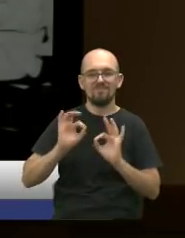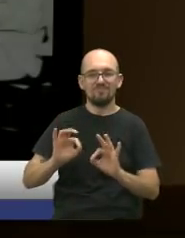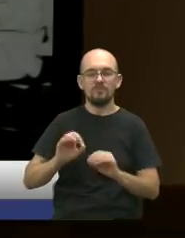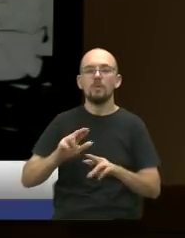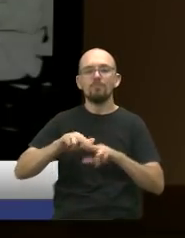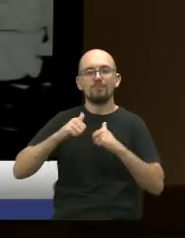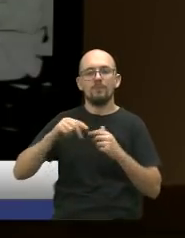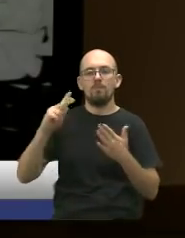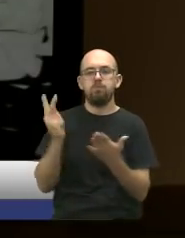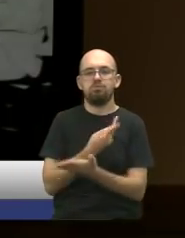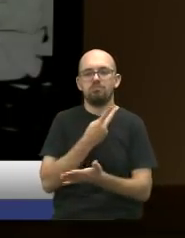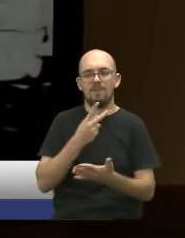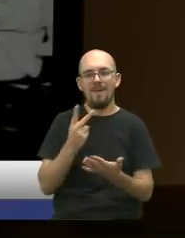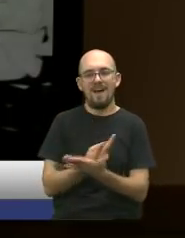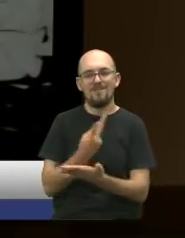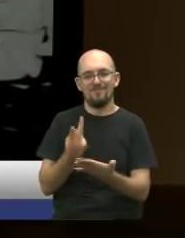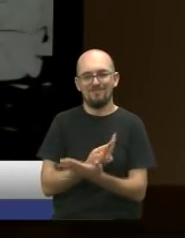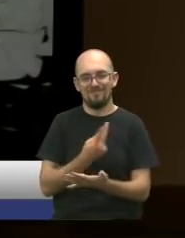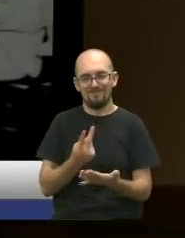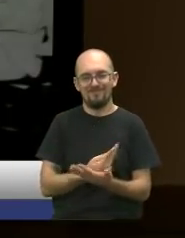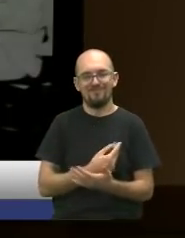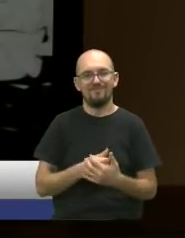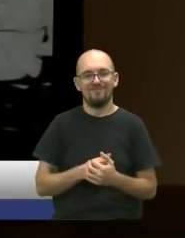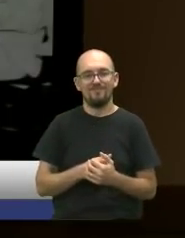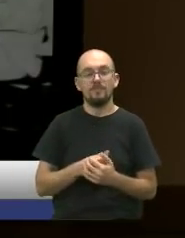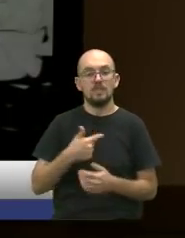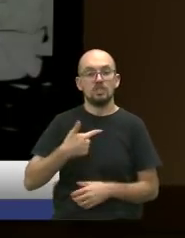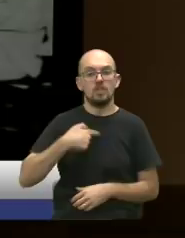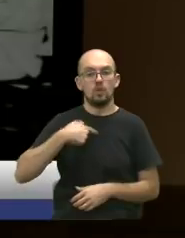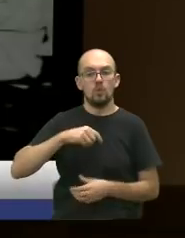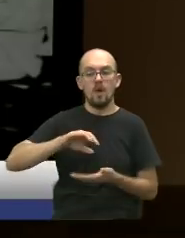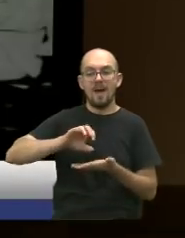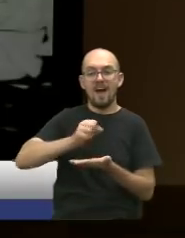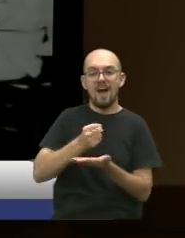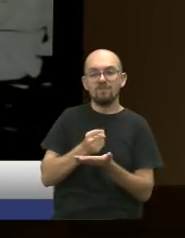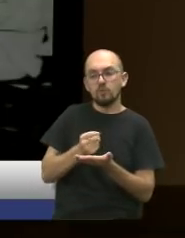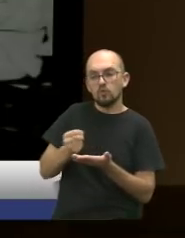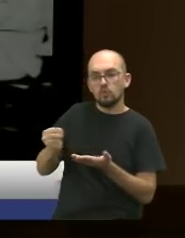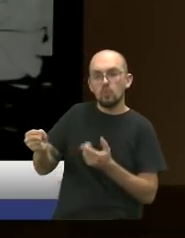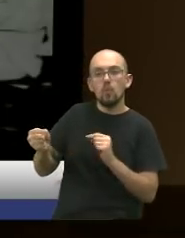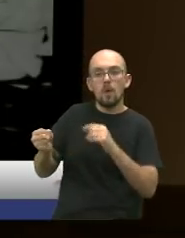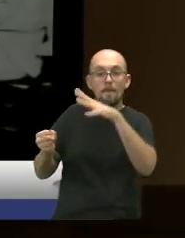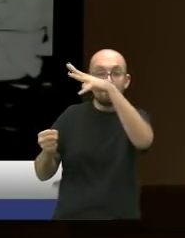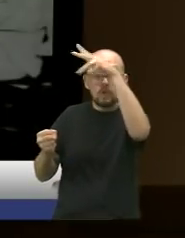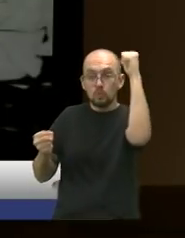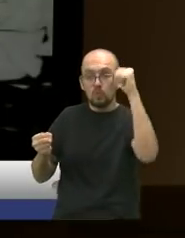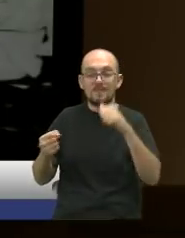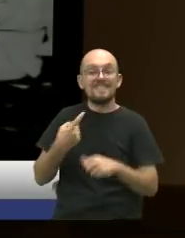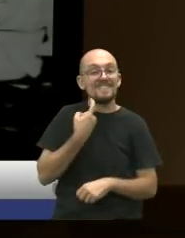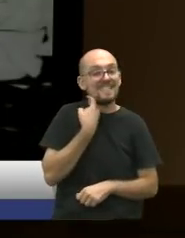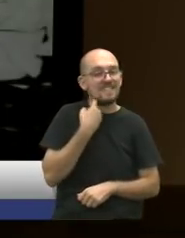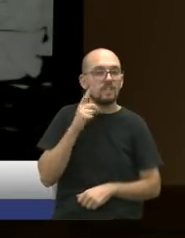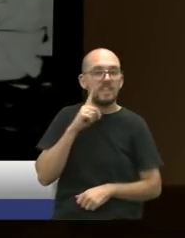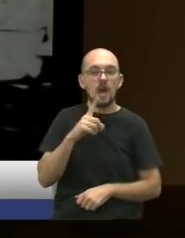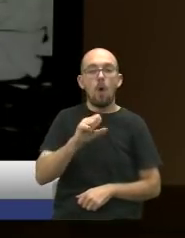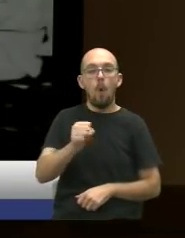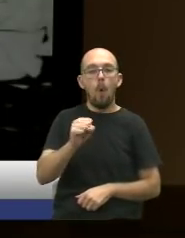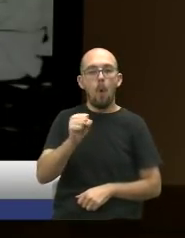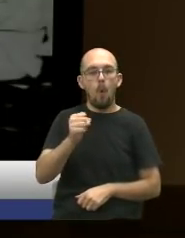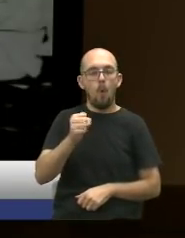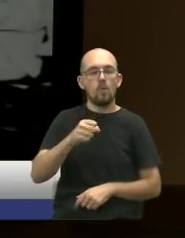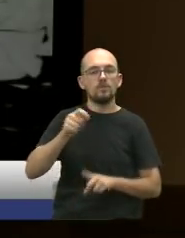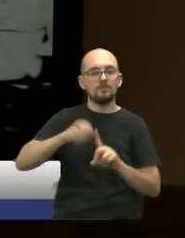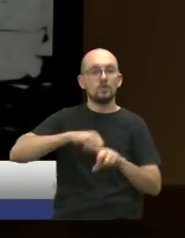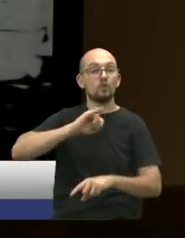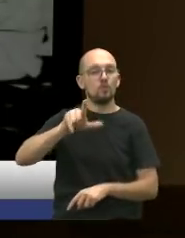errado. Por isso que deu errado. Getúlio afastou o comandante do Mato Grosso na sexta, dia 8 de julho de 32.